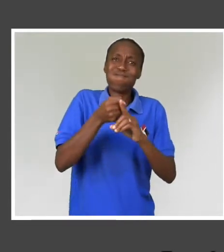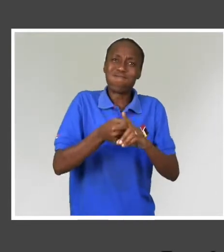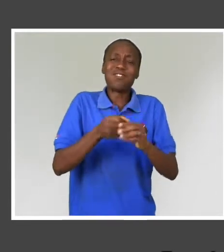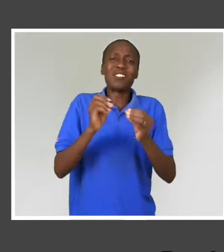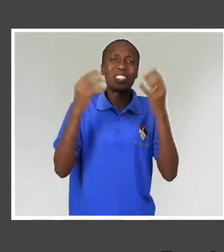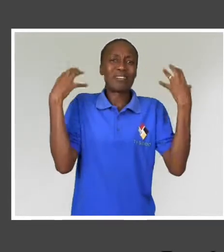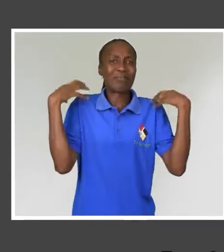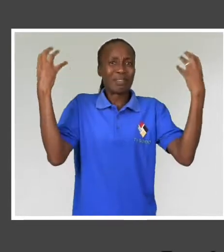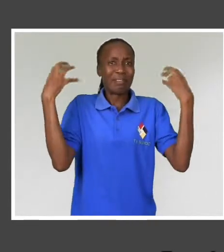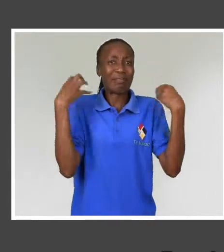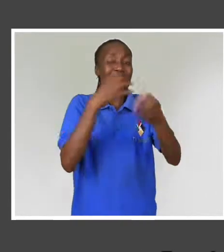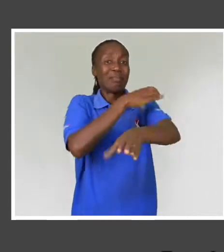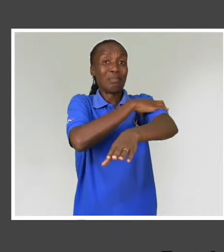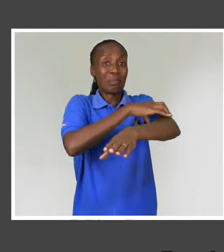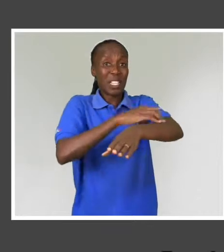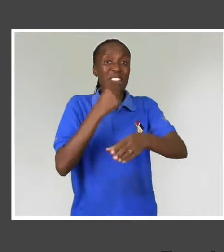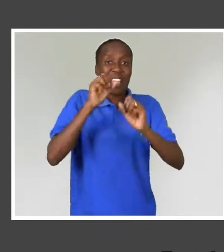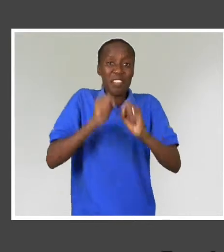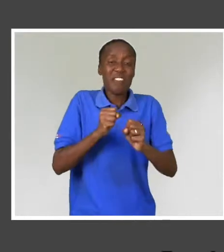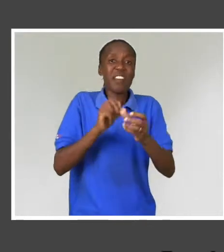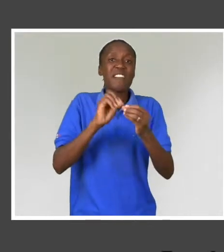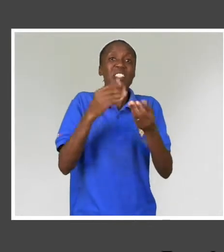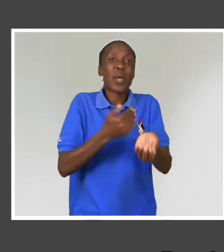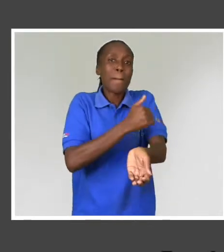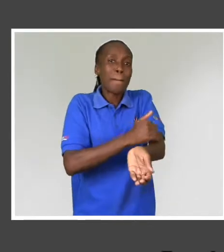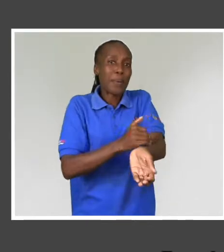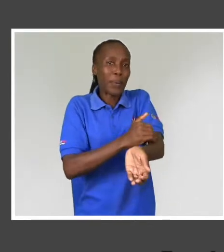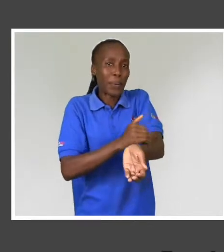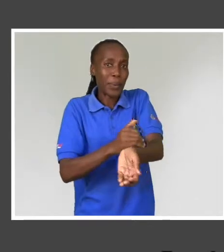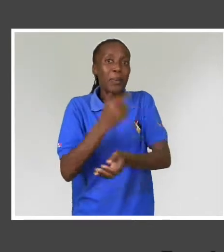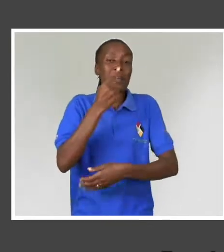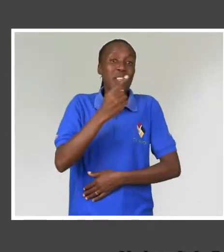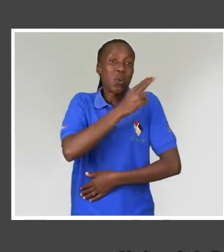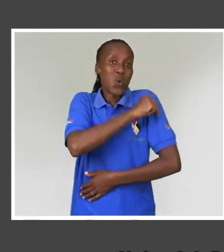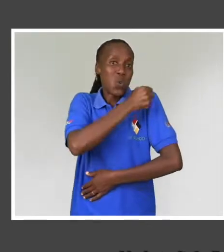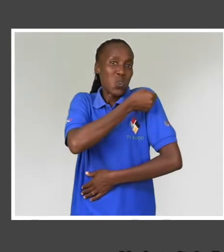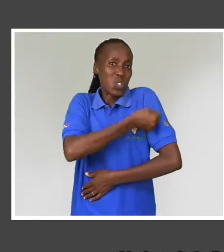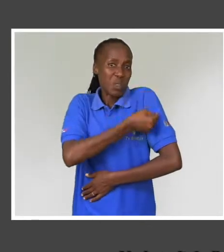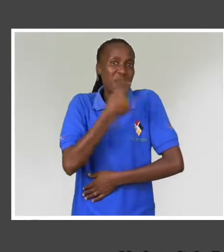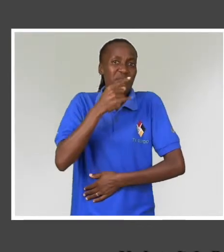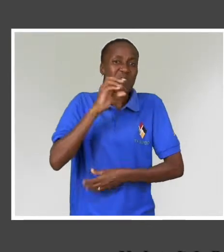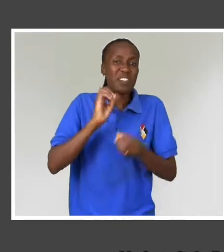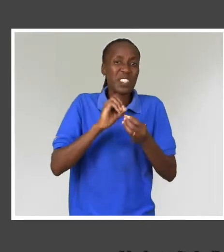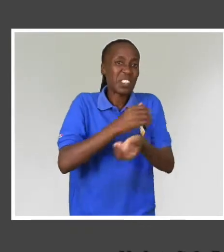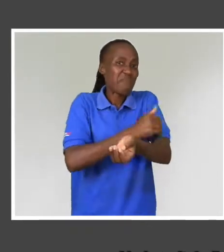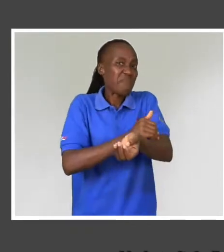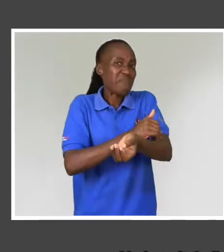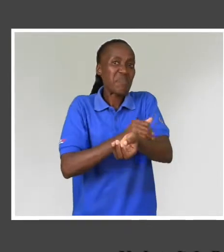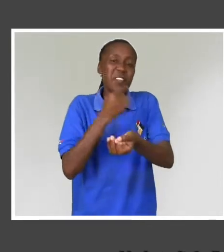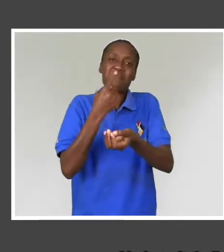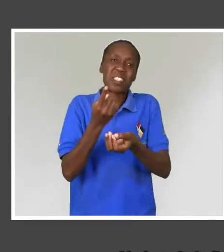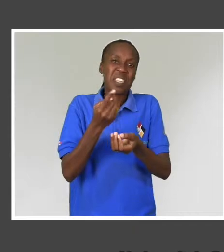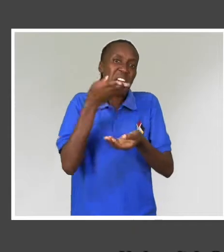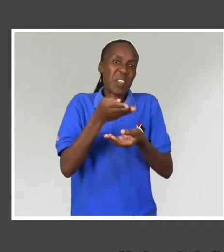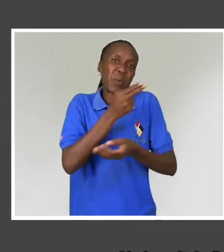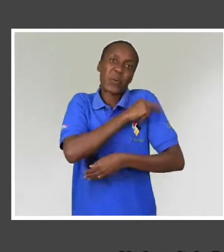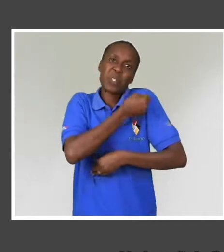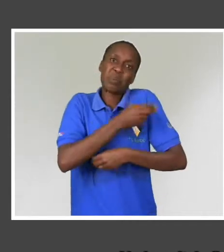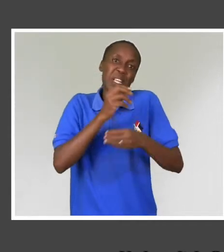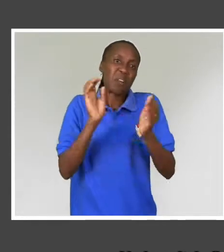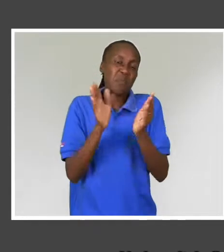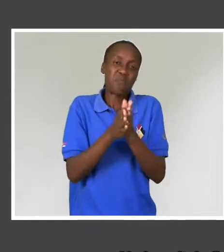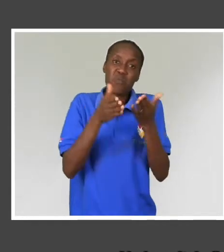foram insistindo, braço, disseram que o braço tem que ser operado. Mas no hospital, dizem que não tem capacidade para fazer esse